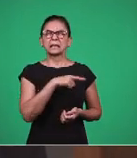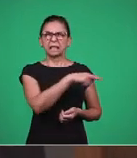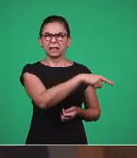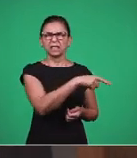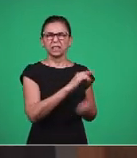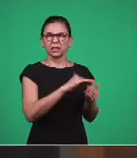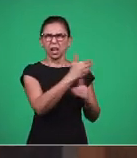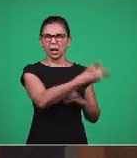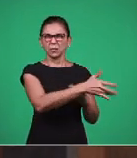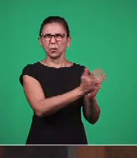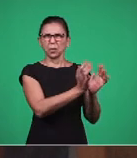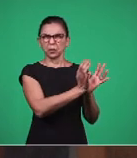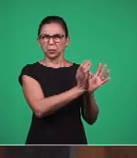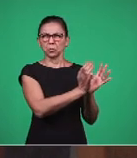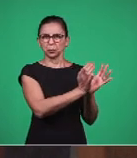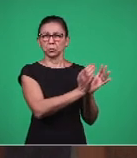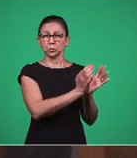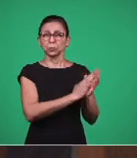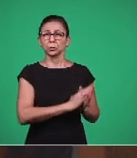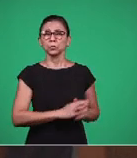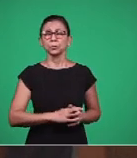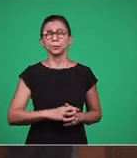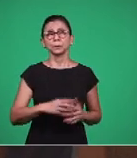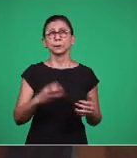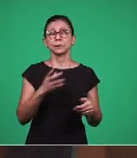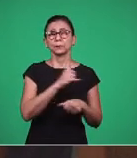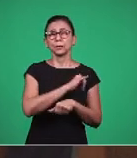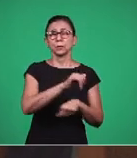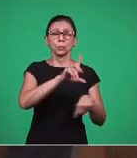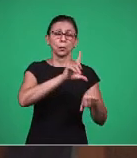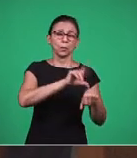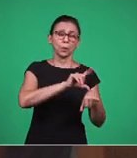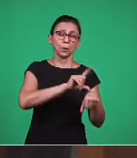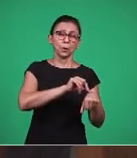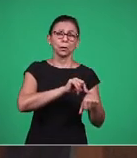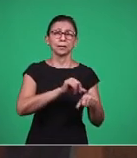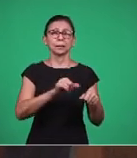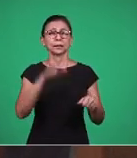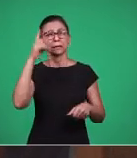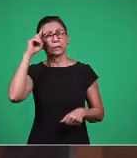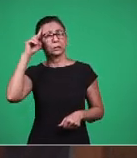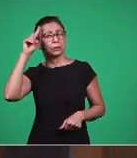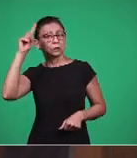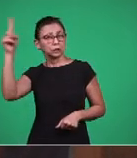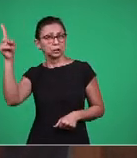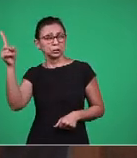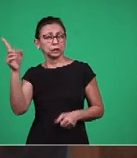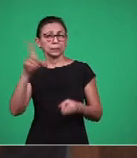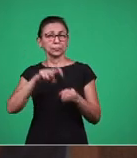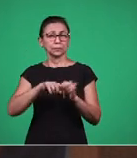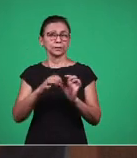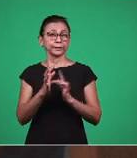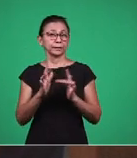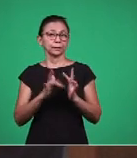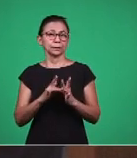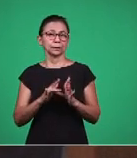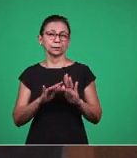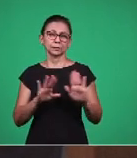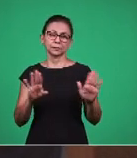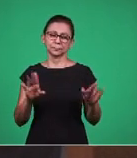1825, né? Foi o advento de Jesus, até uma igreja, tudo isso, não temos nada a reparar isso aqui. Só que ele